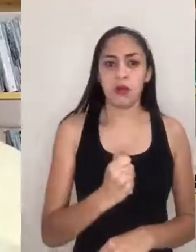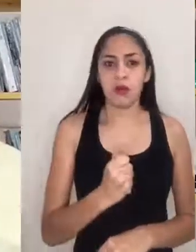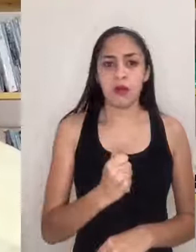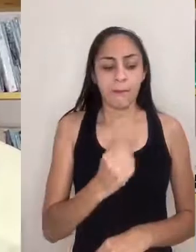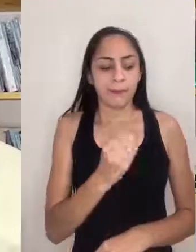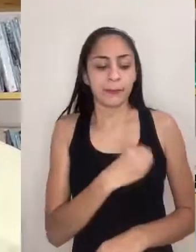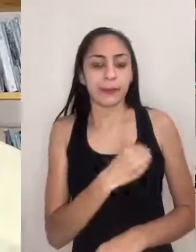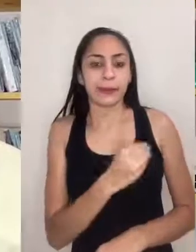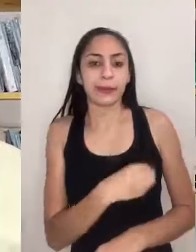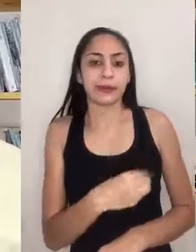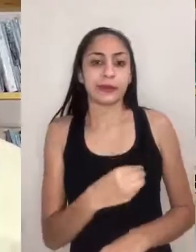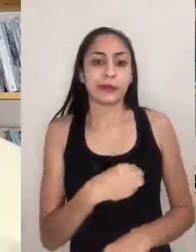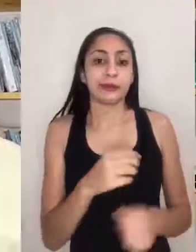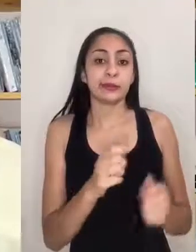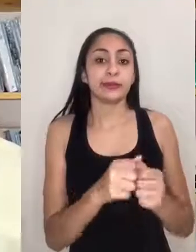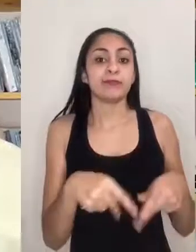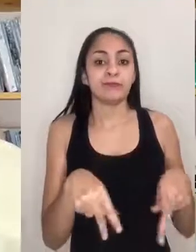povo.